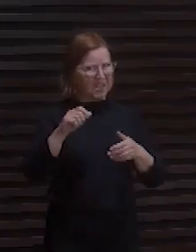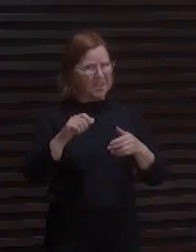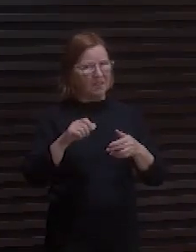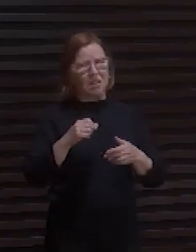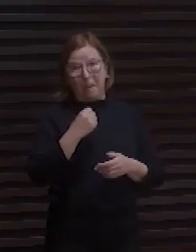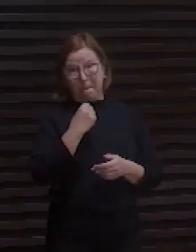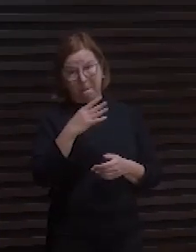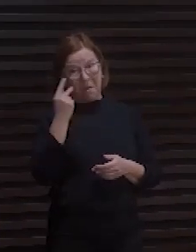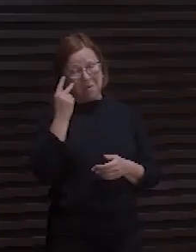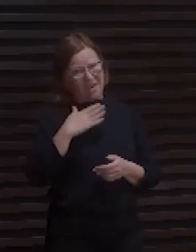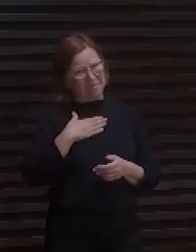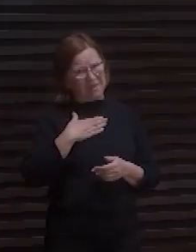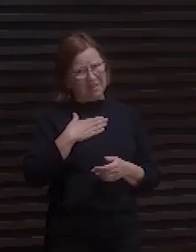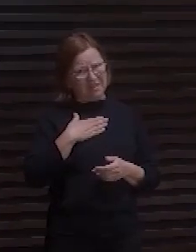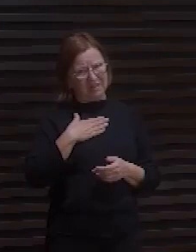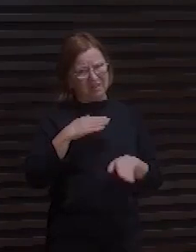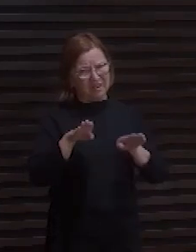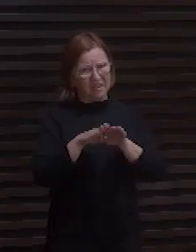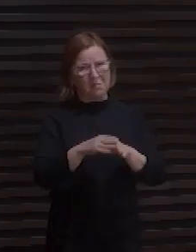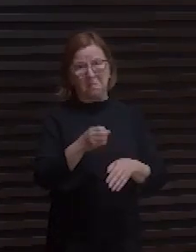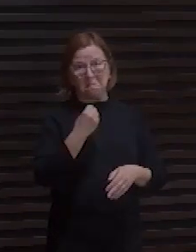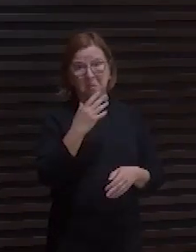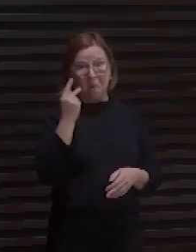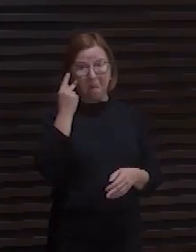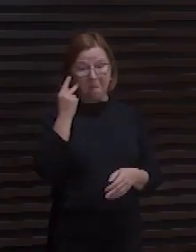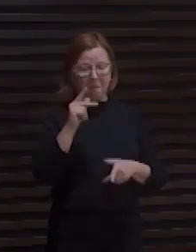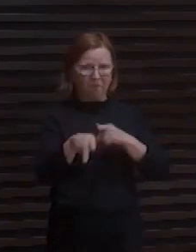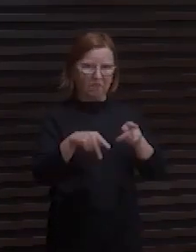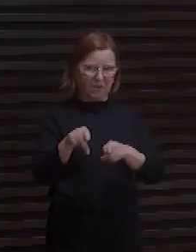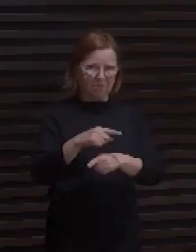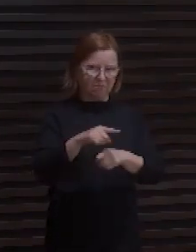e também é benéfico para os outros?